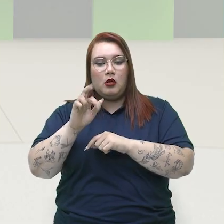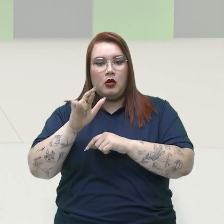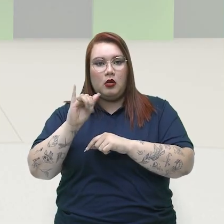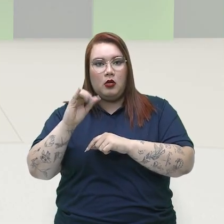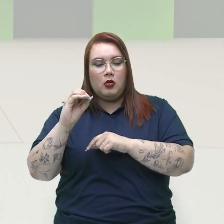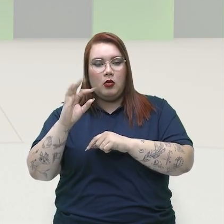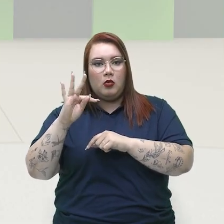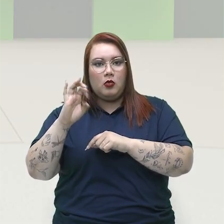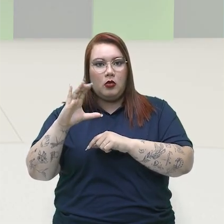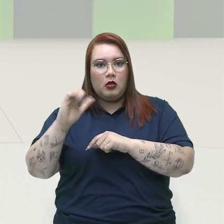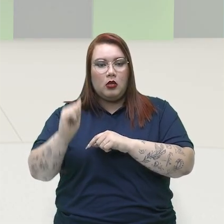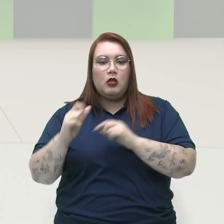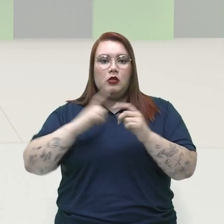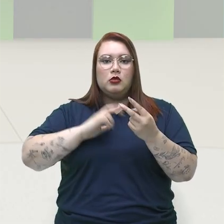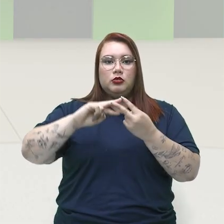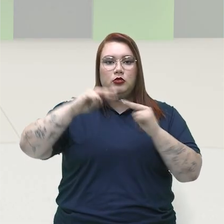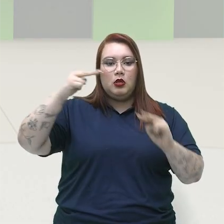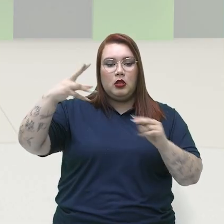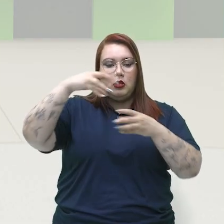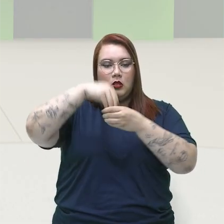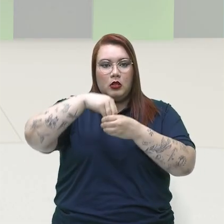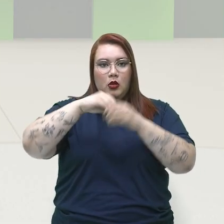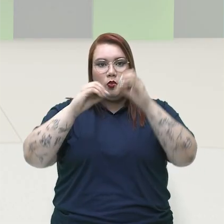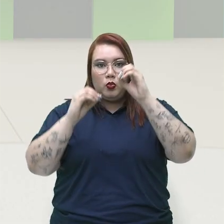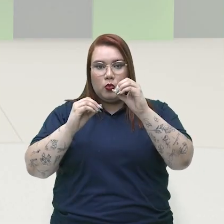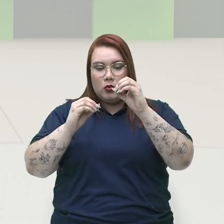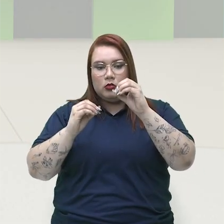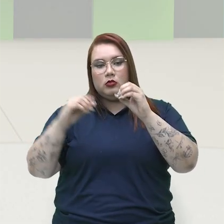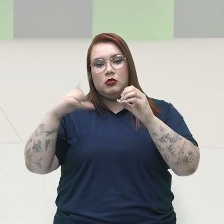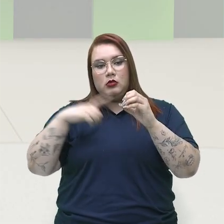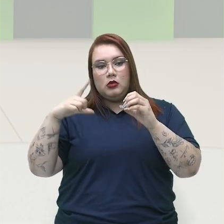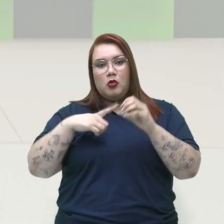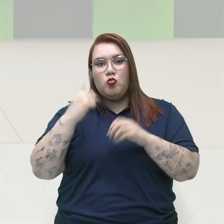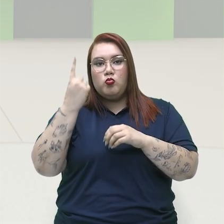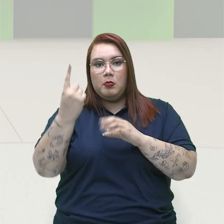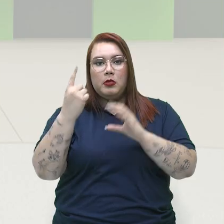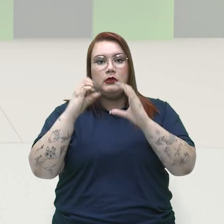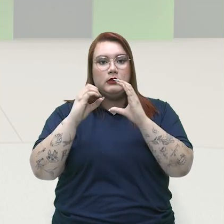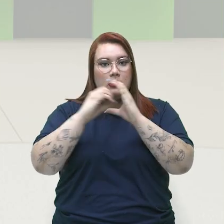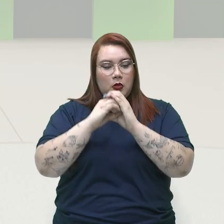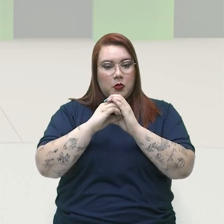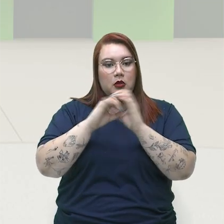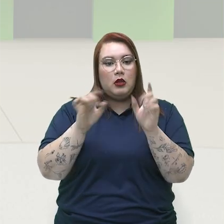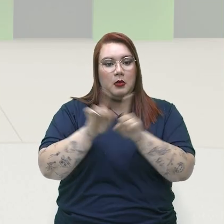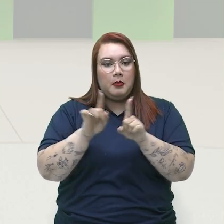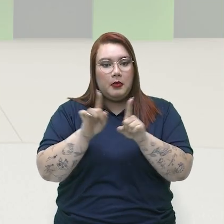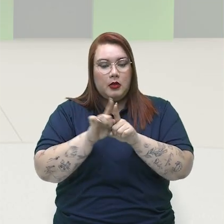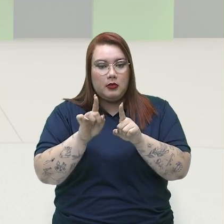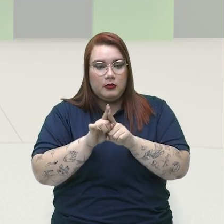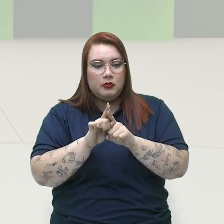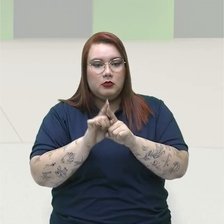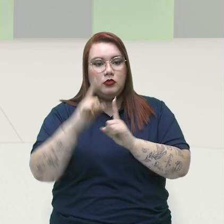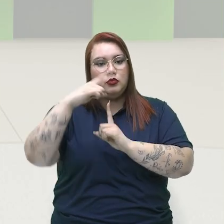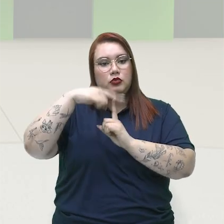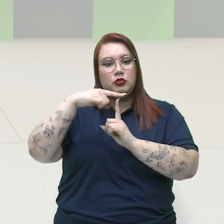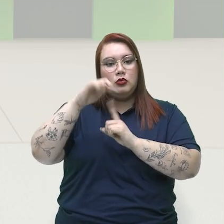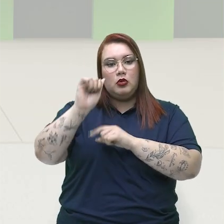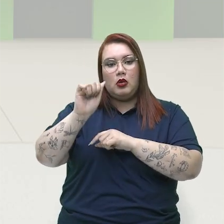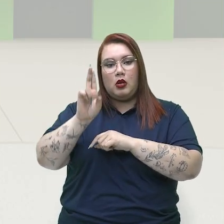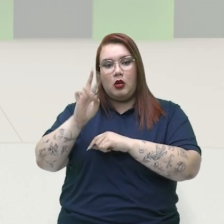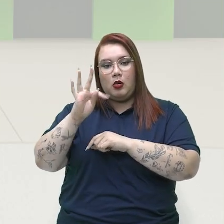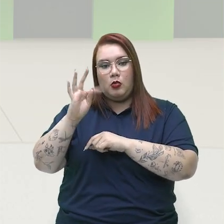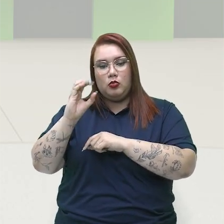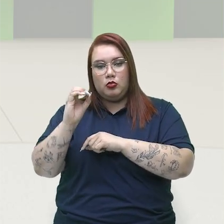fica definido ali dentro de um núcleo. São unicelulares, somente uma única célula, podem ser